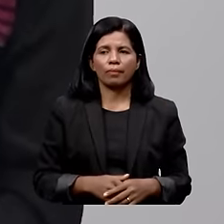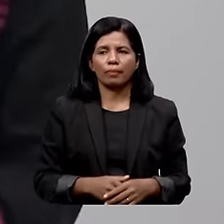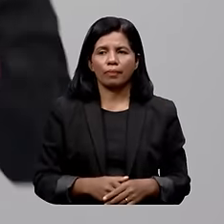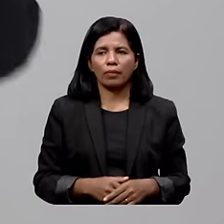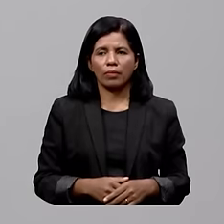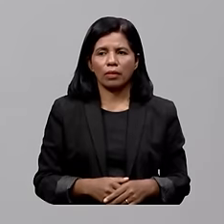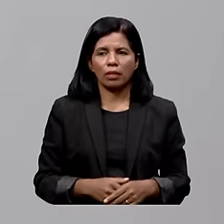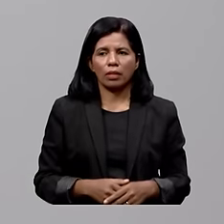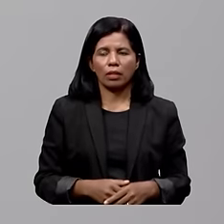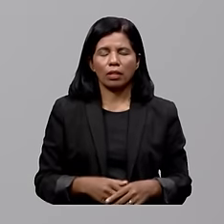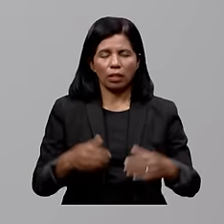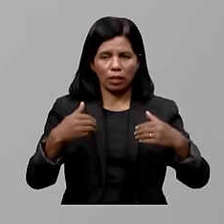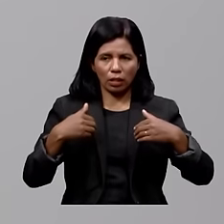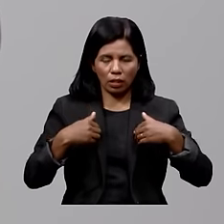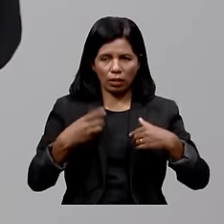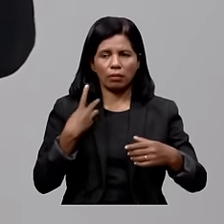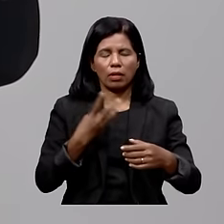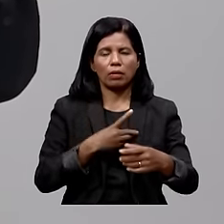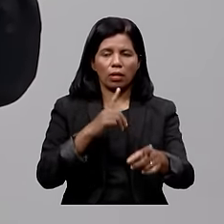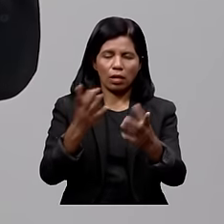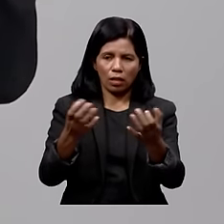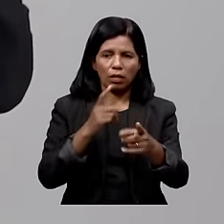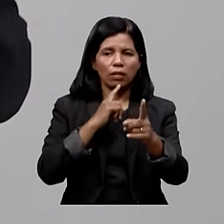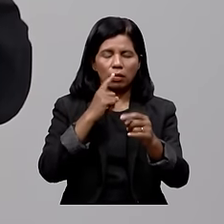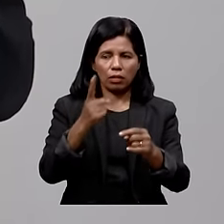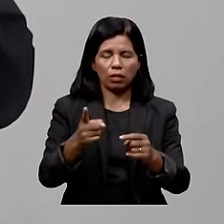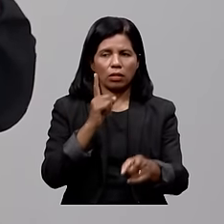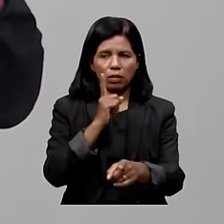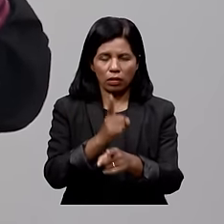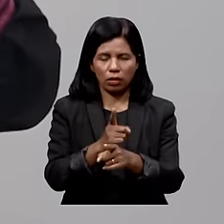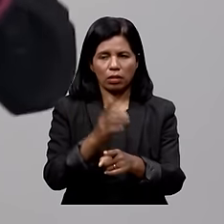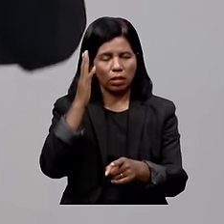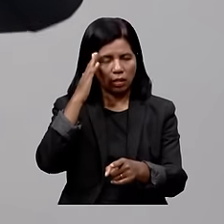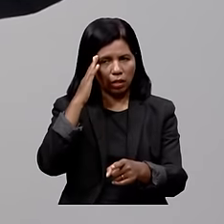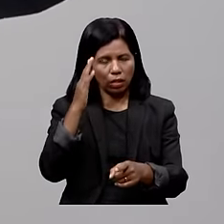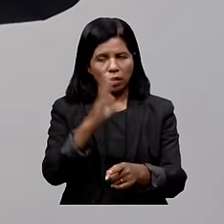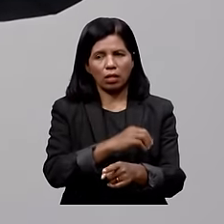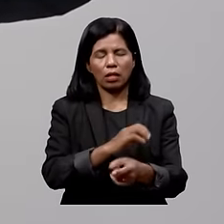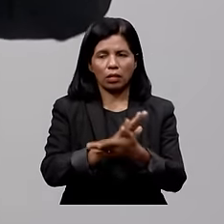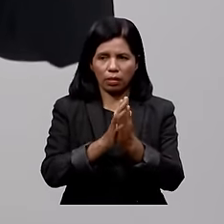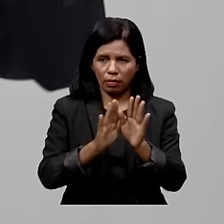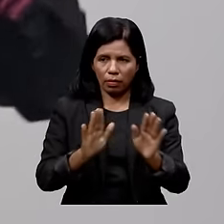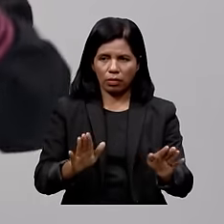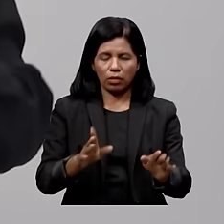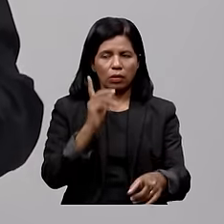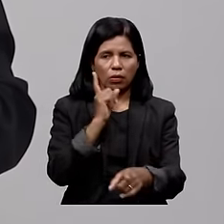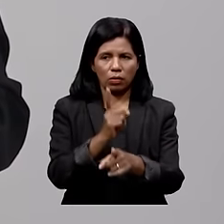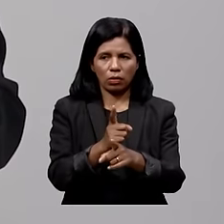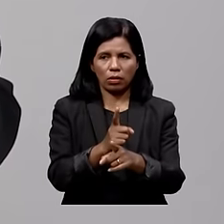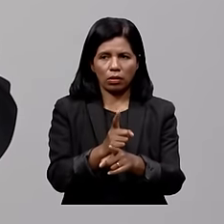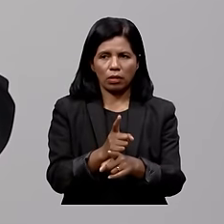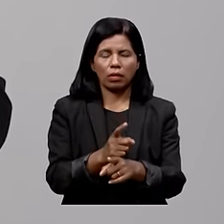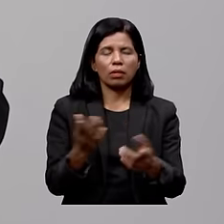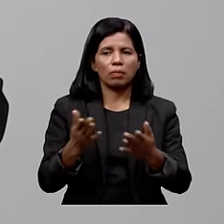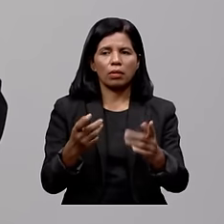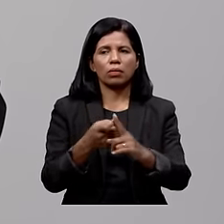Só que isso pode tirar que distingue. A verdadeira reconciliação, reconciliação ainda los, mas que ainda bem